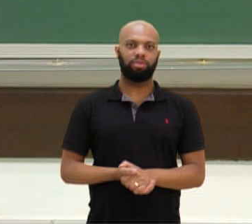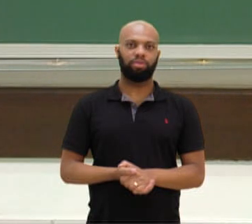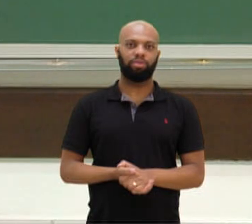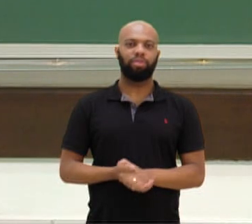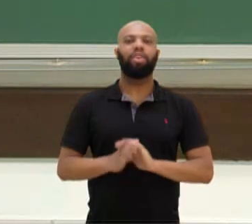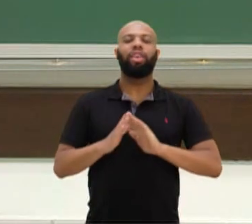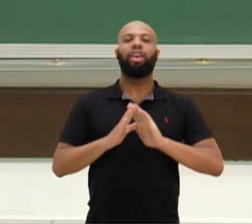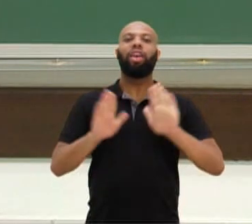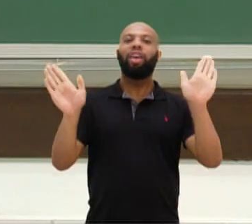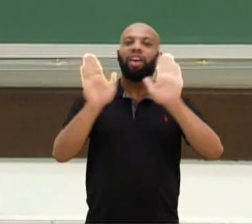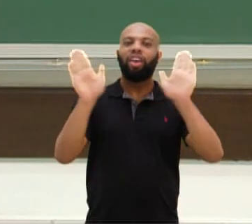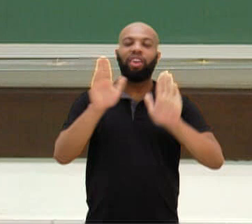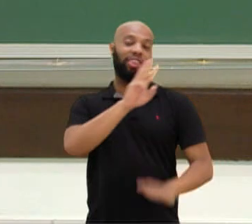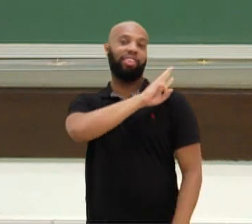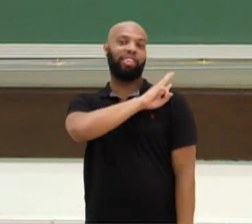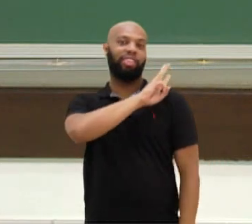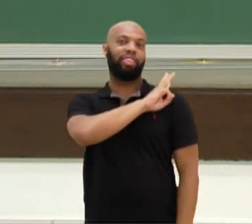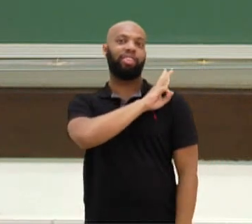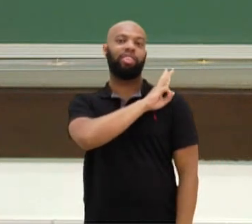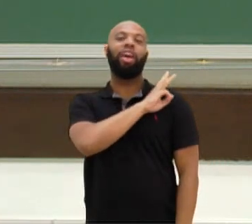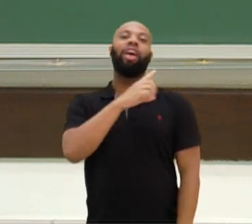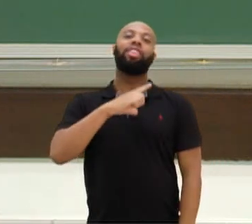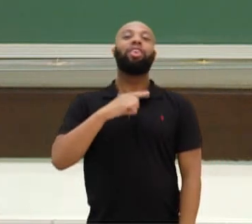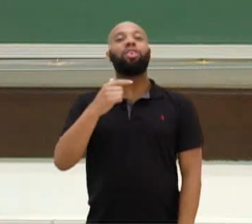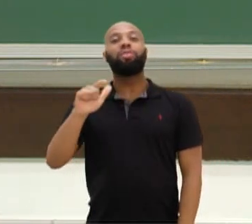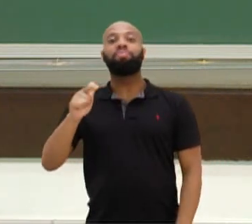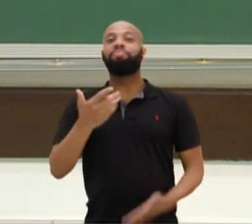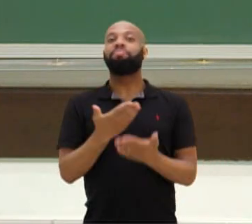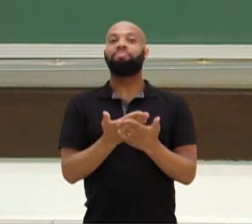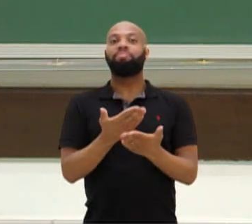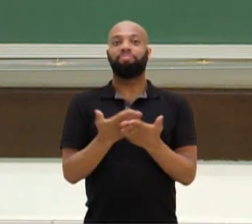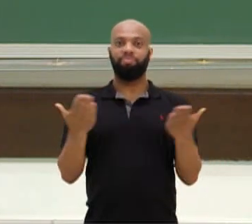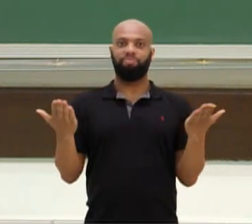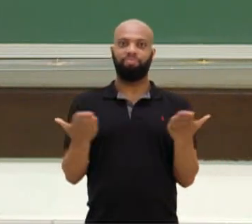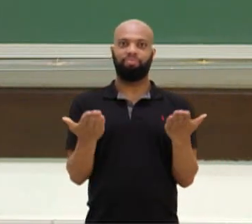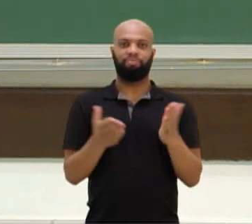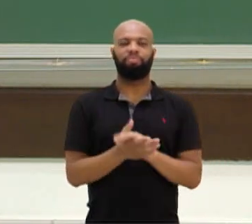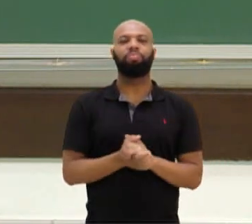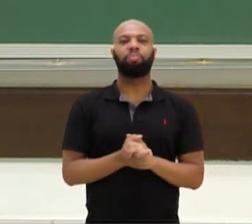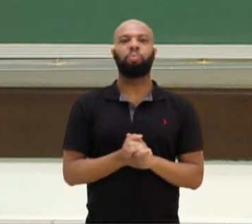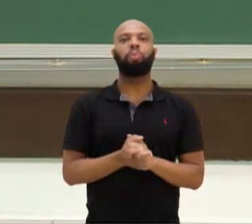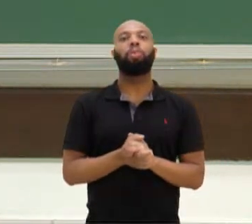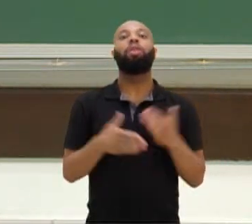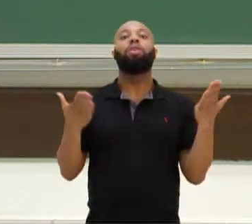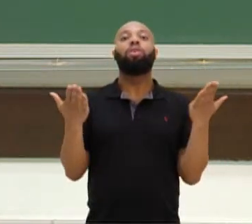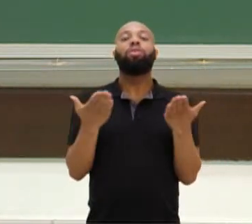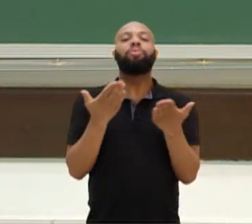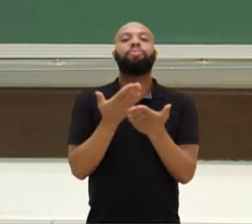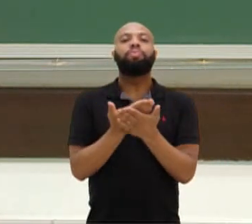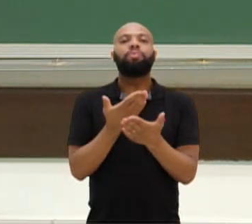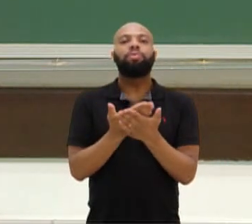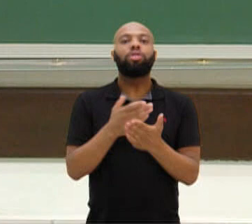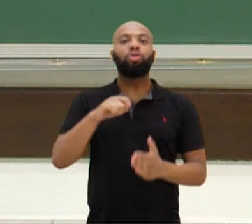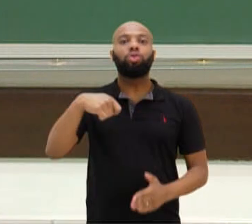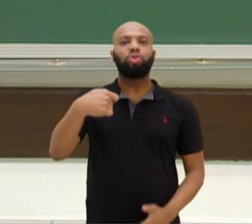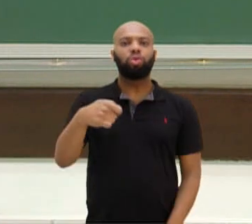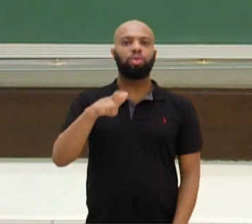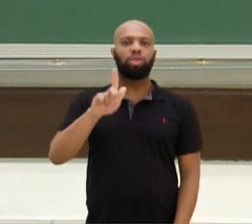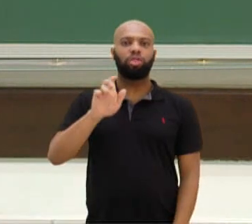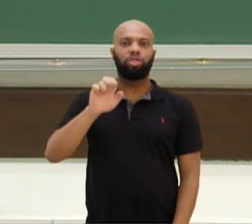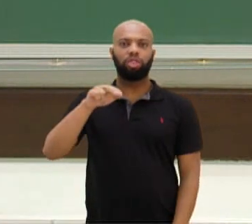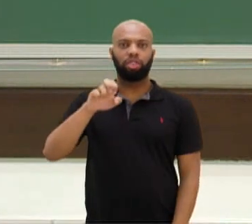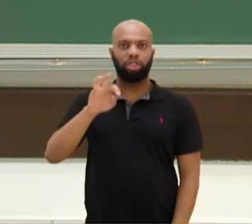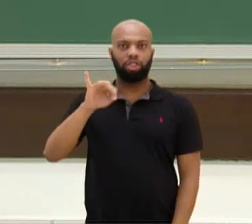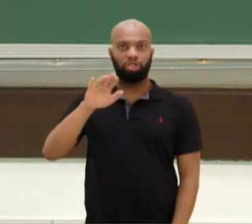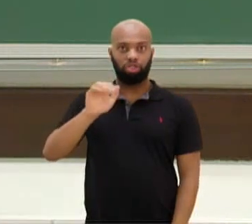E aí, terceiro ano, a gente vai para mais uma aula hoje. A aula hoje a gente vai falar um pouquinho de genética, mas de uma